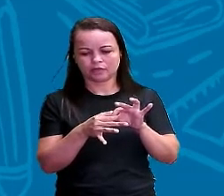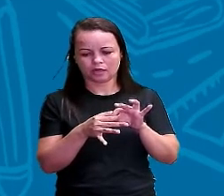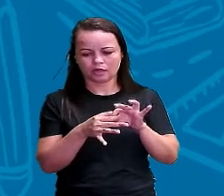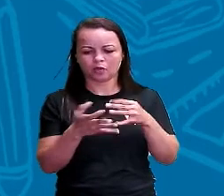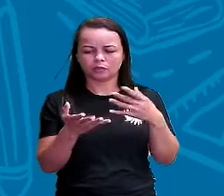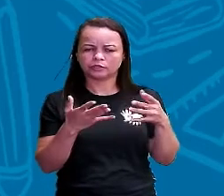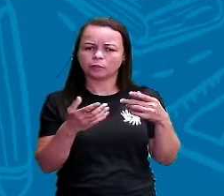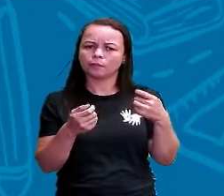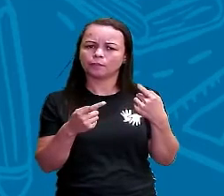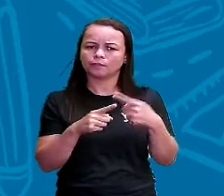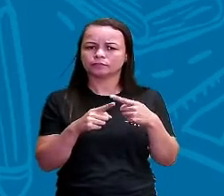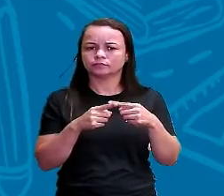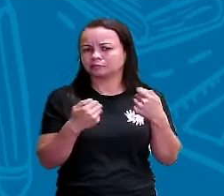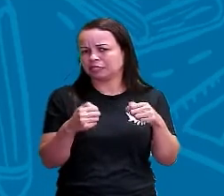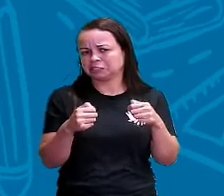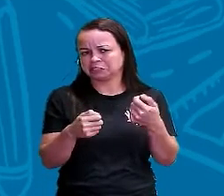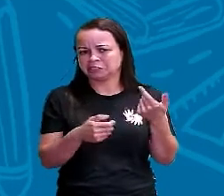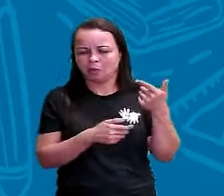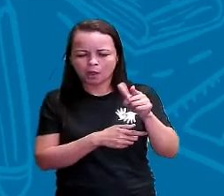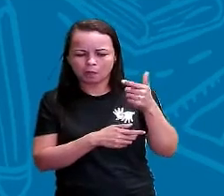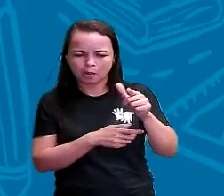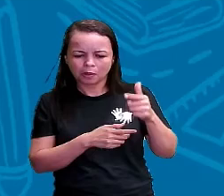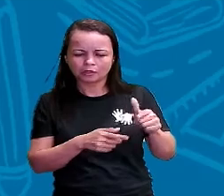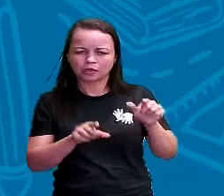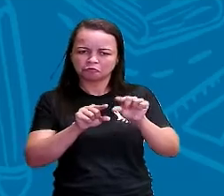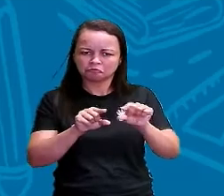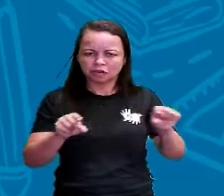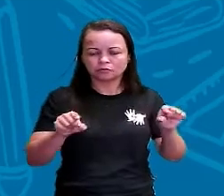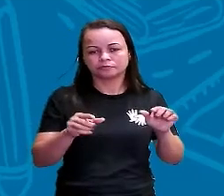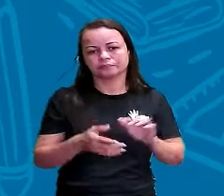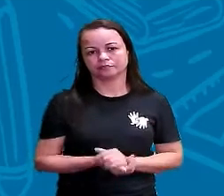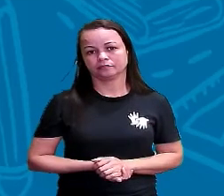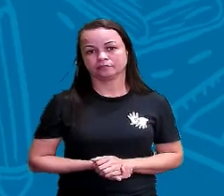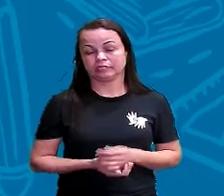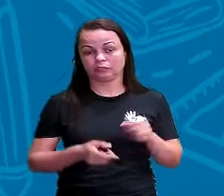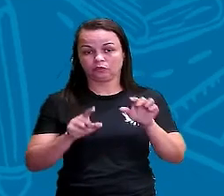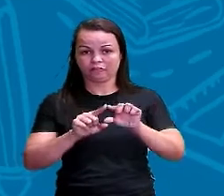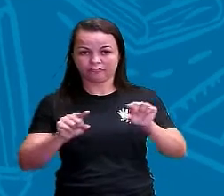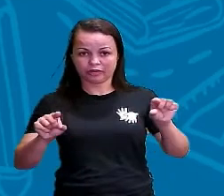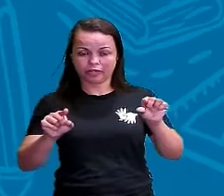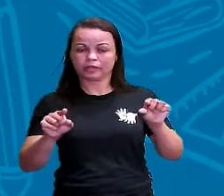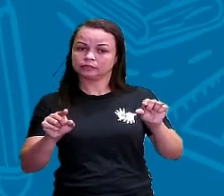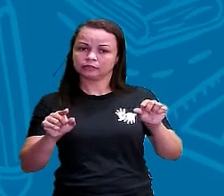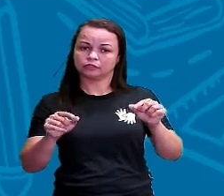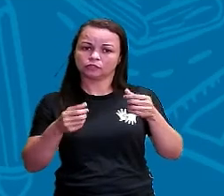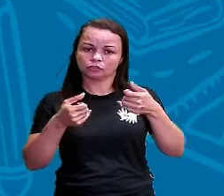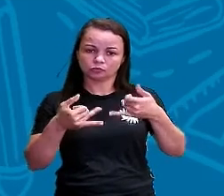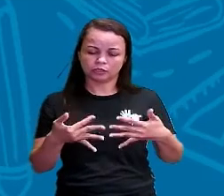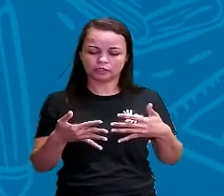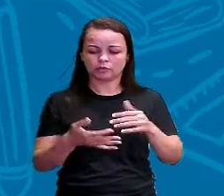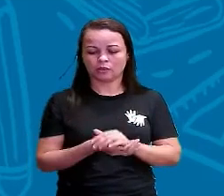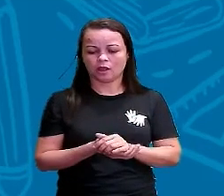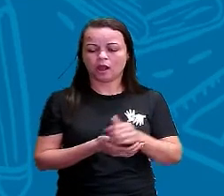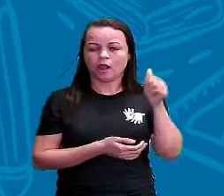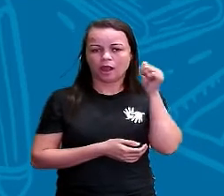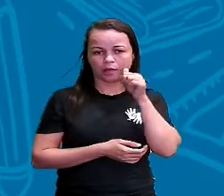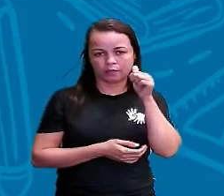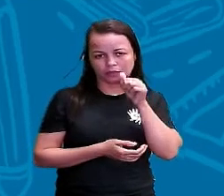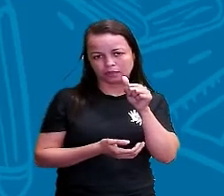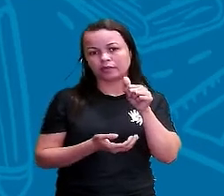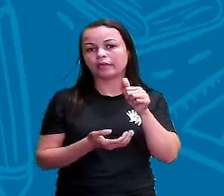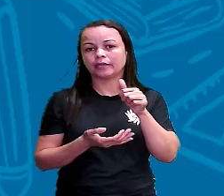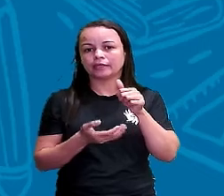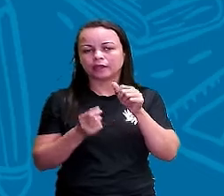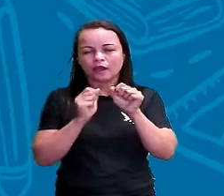estar repetindo as informações. Então, numa frase só, eu digo, Maria acordou cedo e tomou café, em vez de eu estar